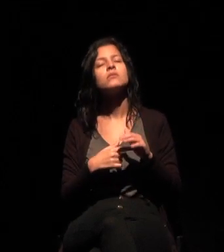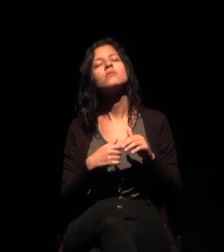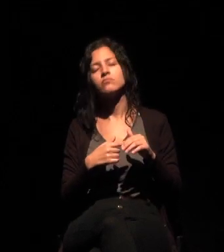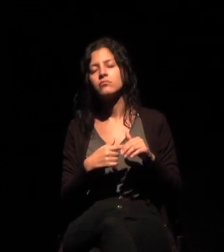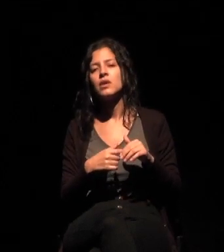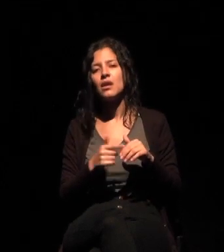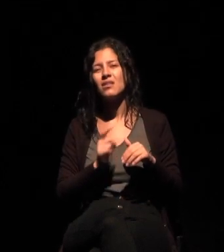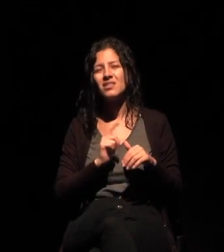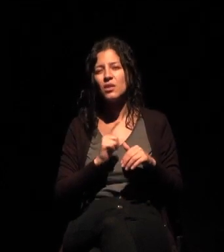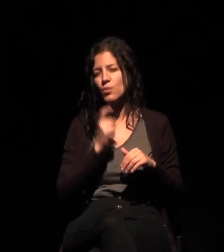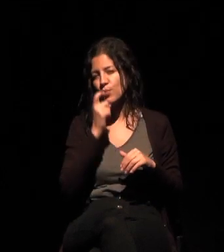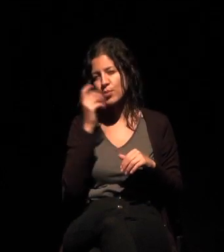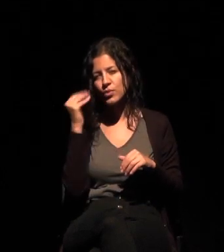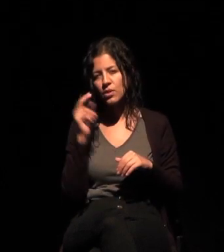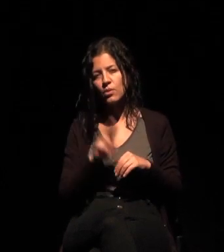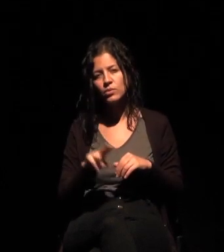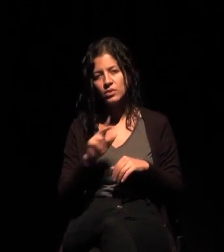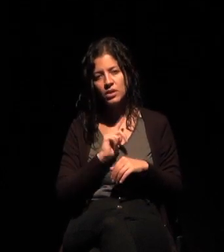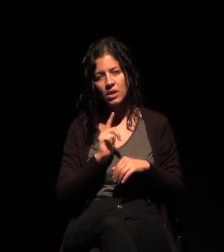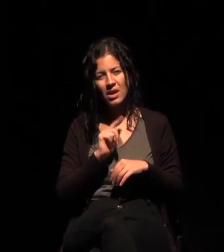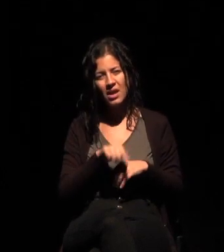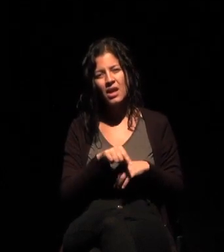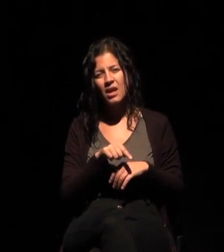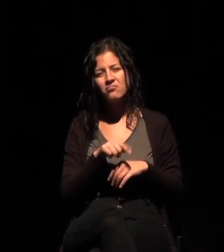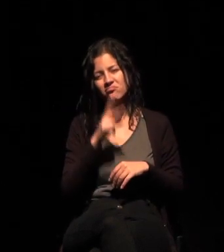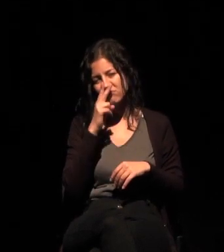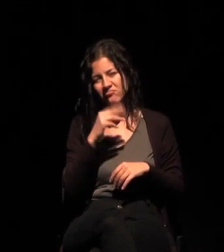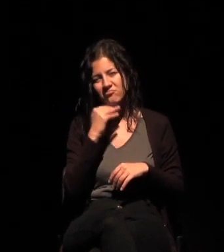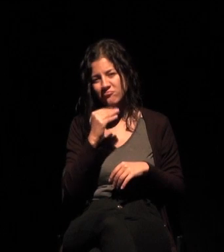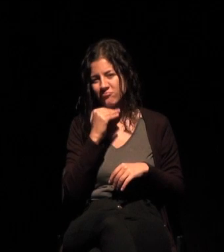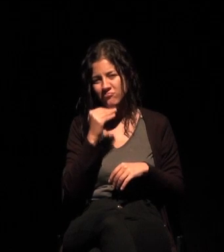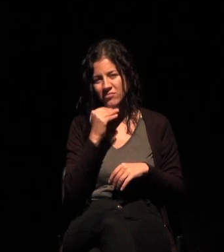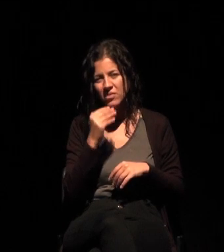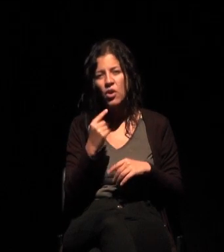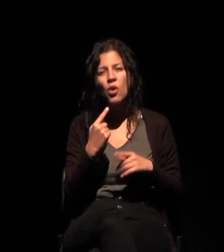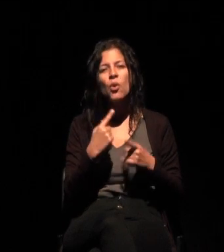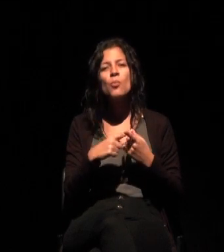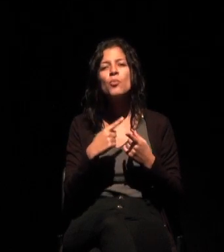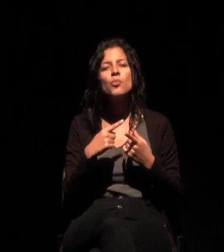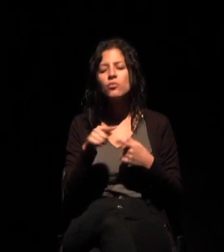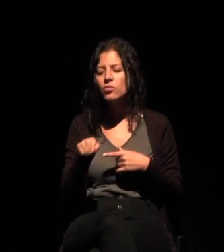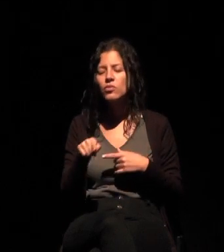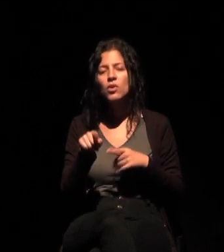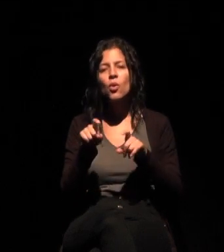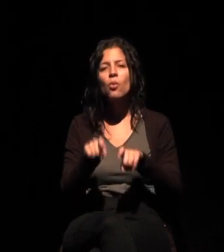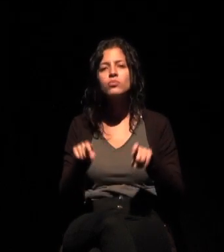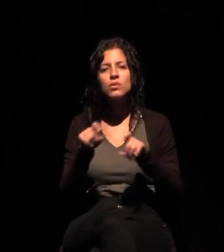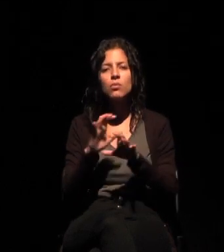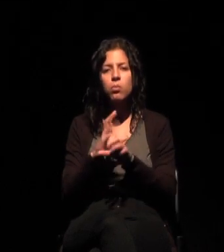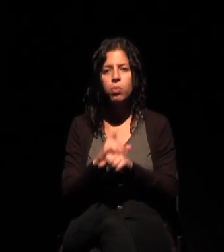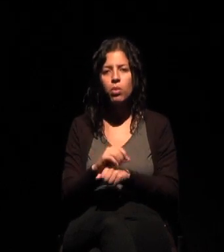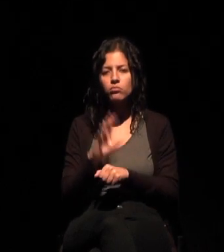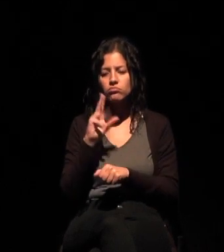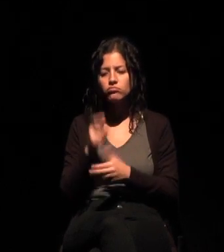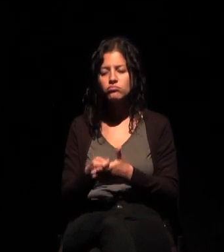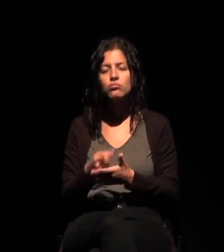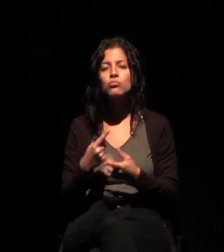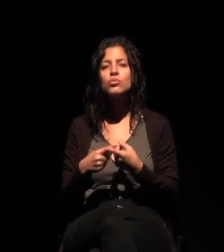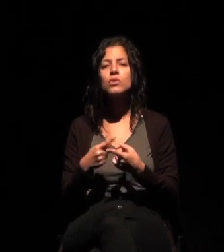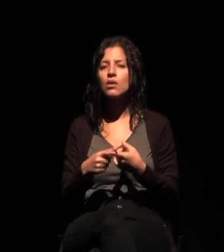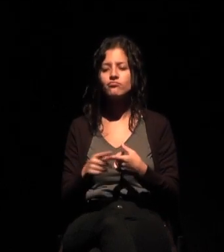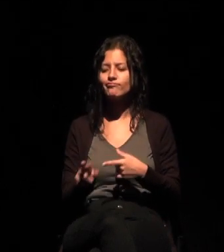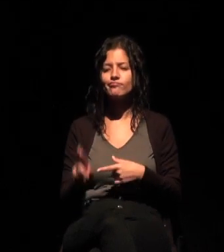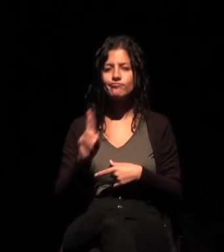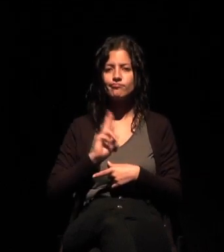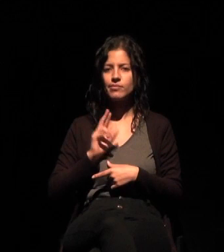mais recentes elas são muito de muito pacas e não consegue entender por que foi tomada a decisão entre os dados a escritora